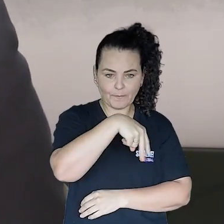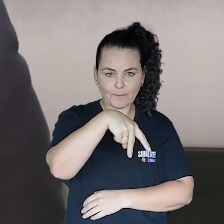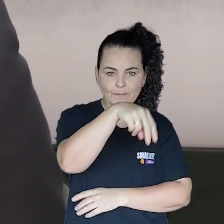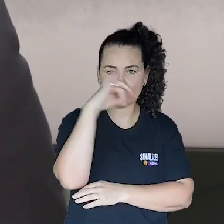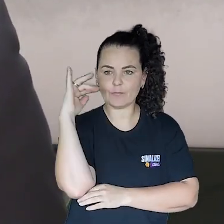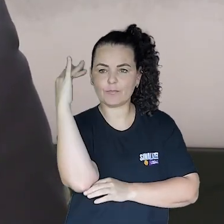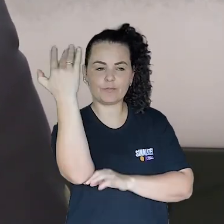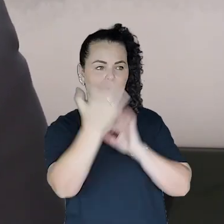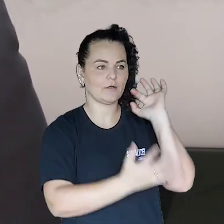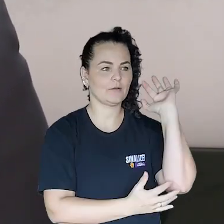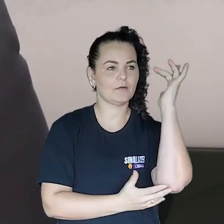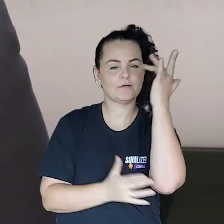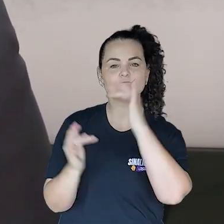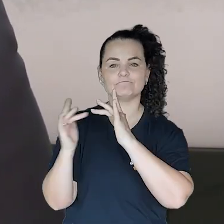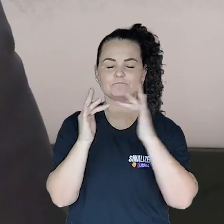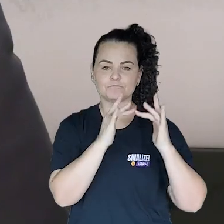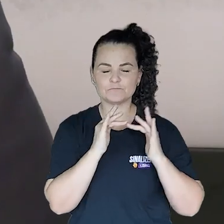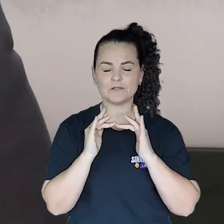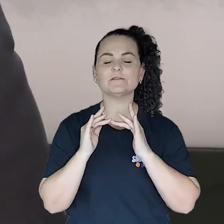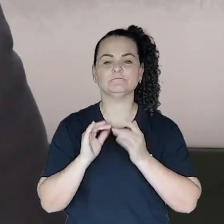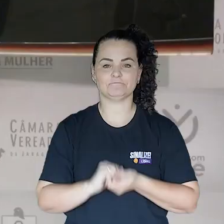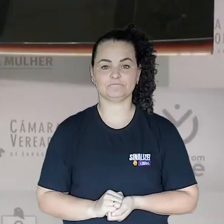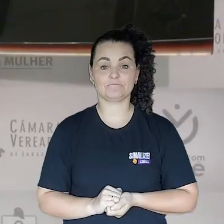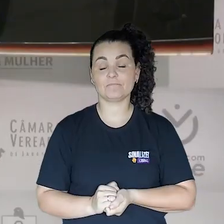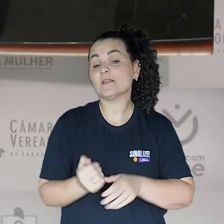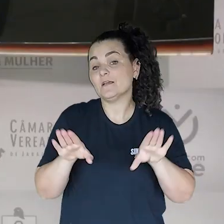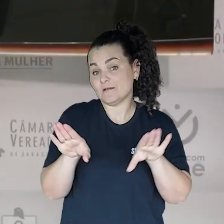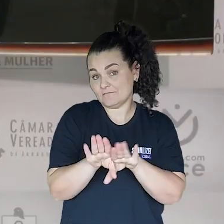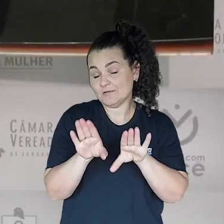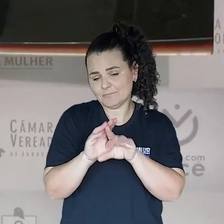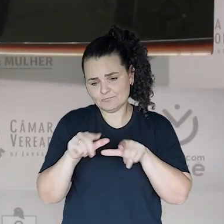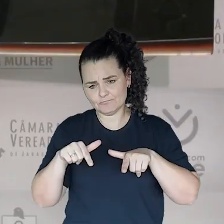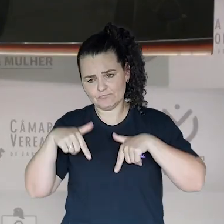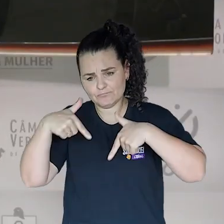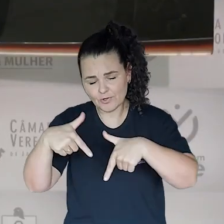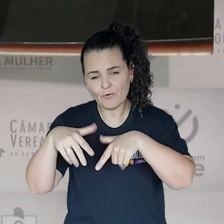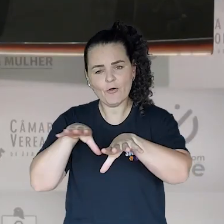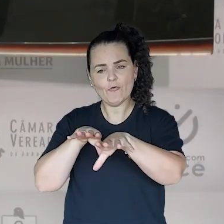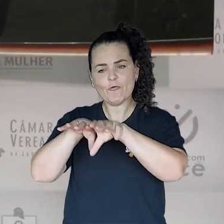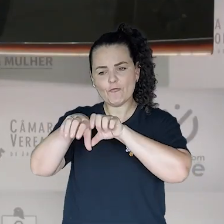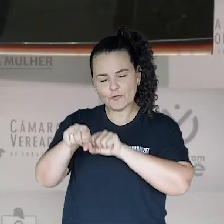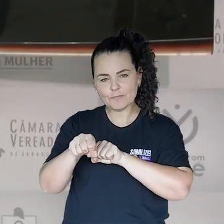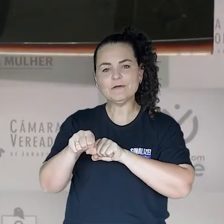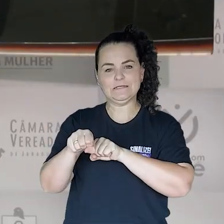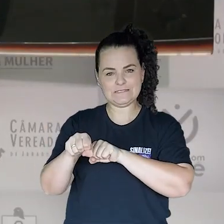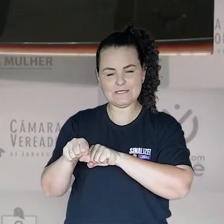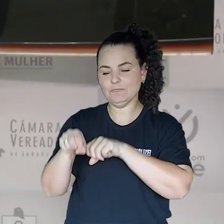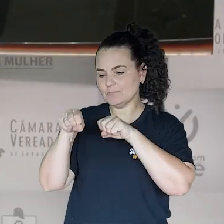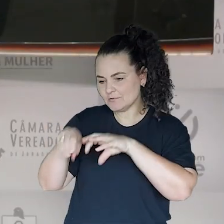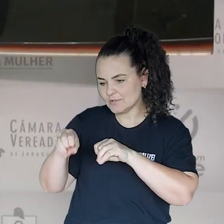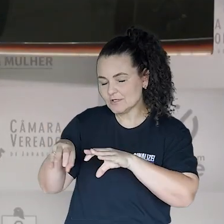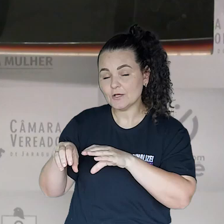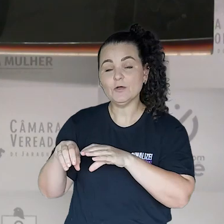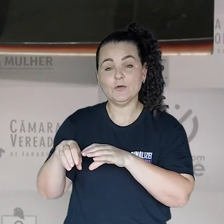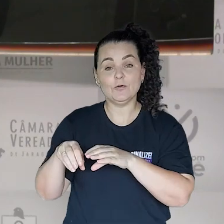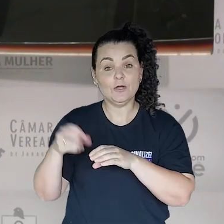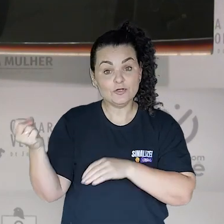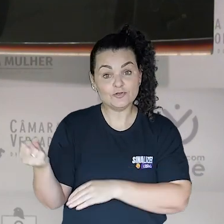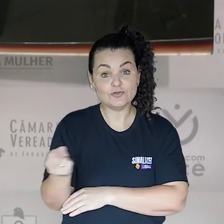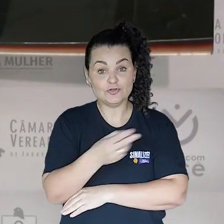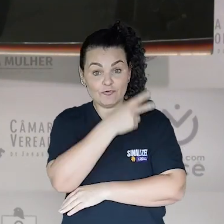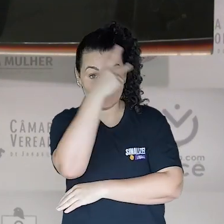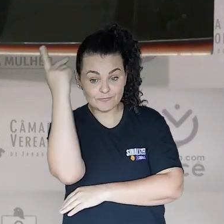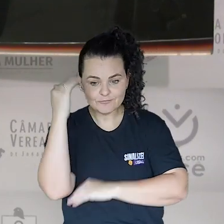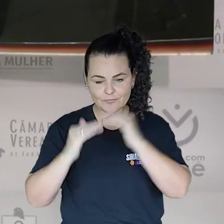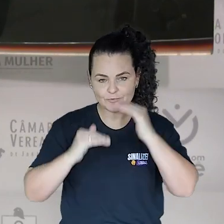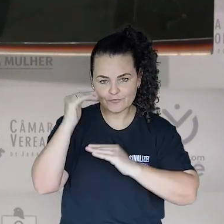gostam de caminhar em contato com a natureza ela também se empenhou na formação e capacitação de novos assistentes